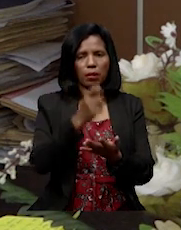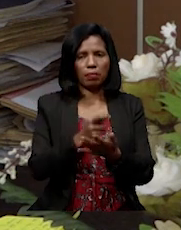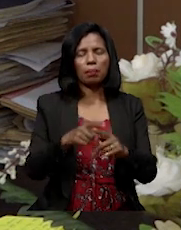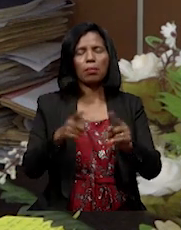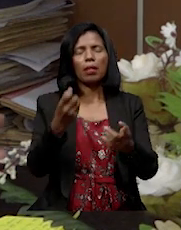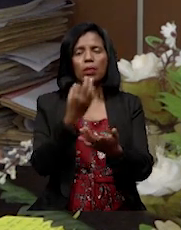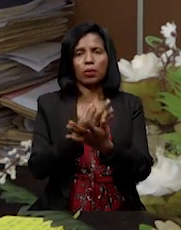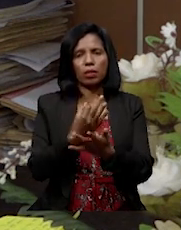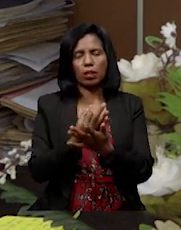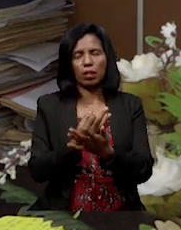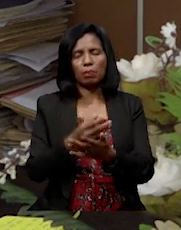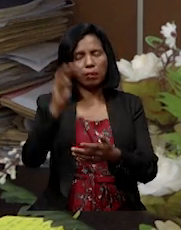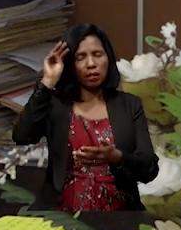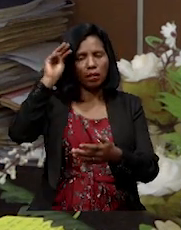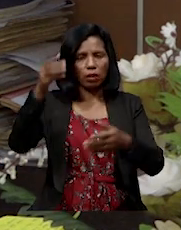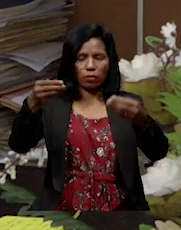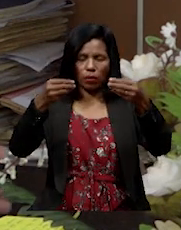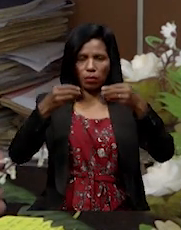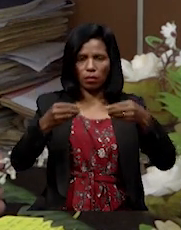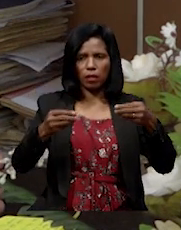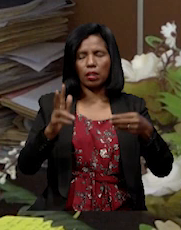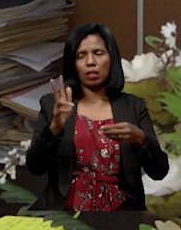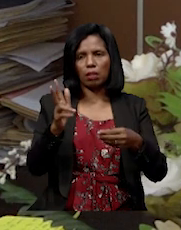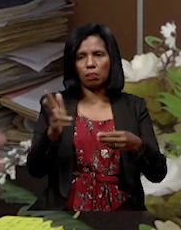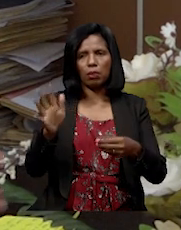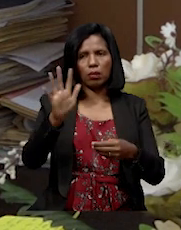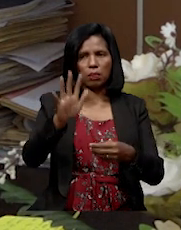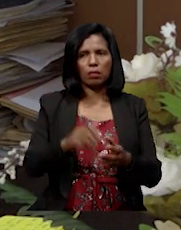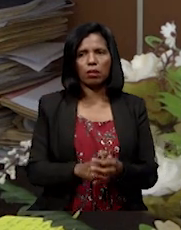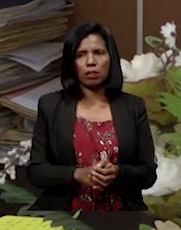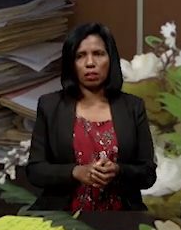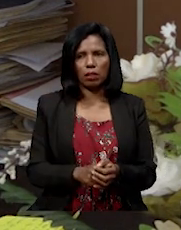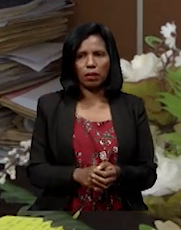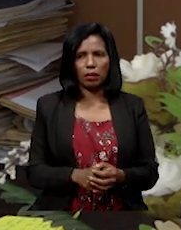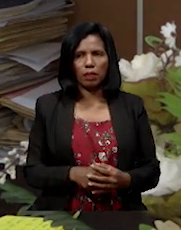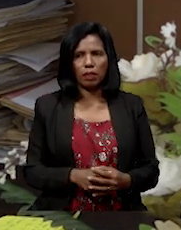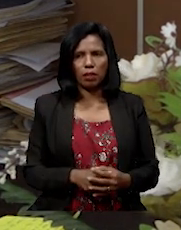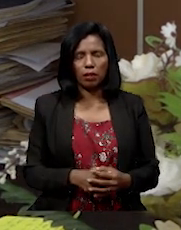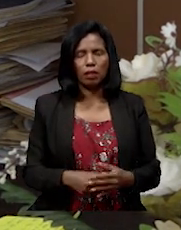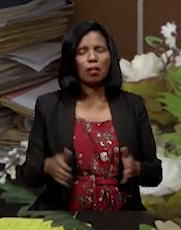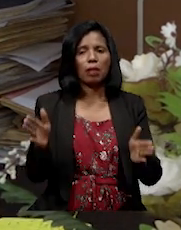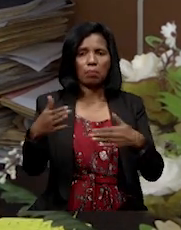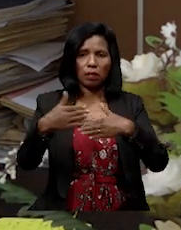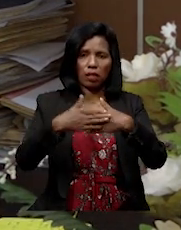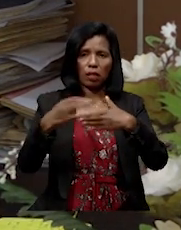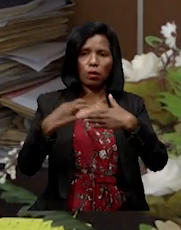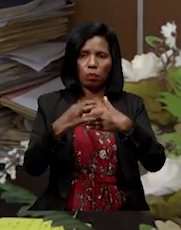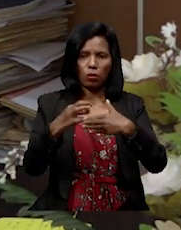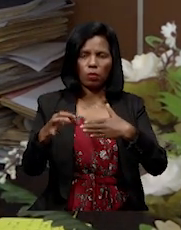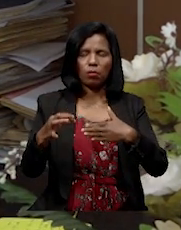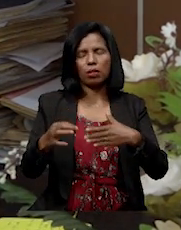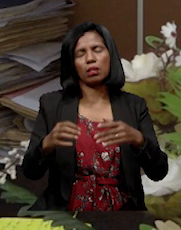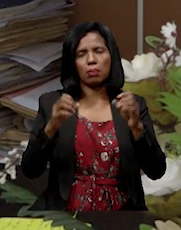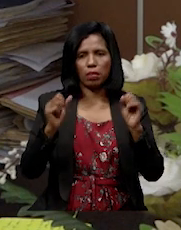Ministério aloca mai darumo 30.000 de tanta, a minha tuir ne. Razão ne mak bat ne sapasina dependente ne. Orçamento tem